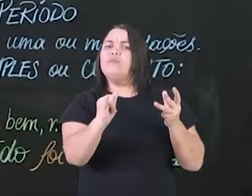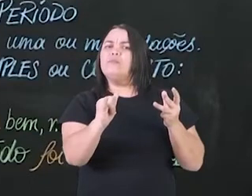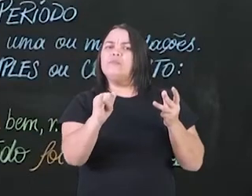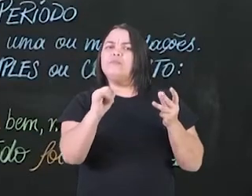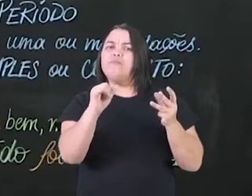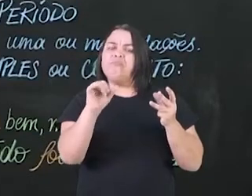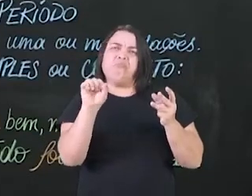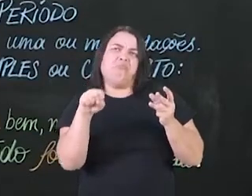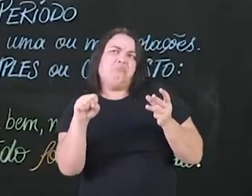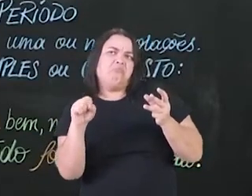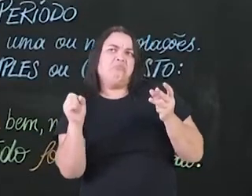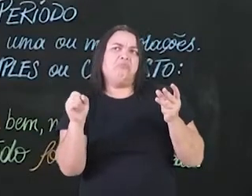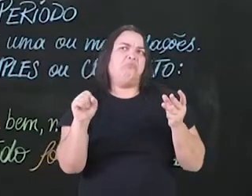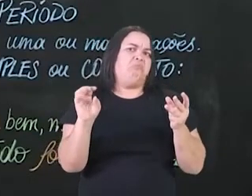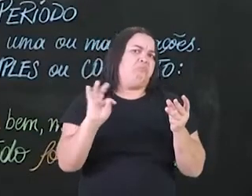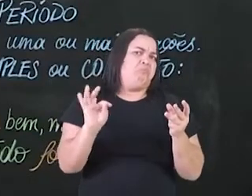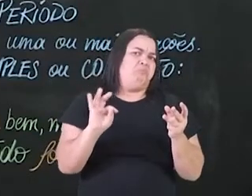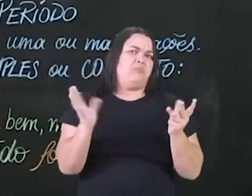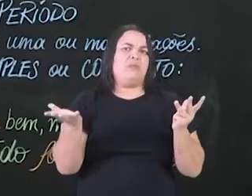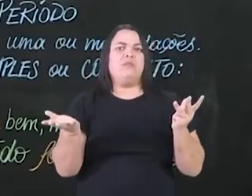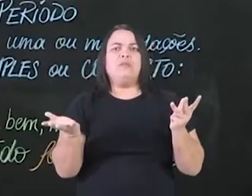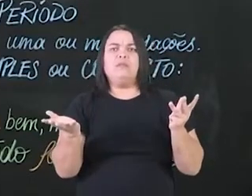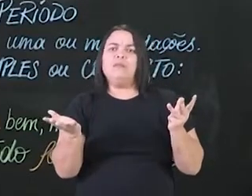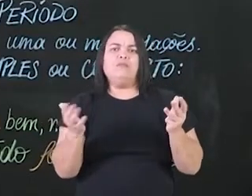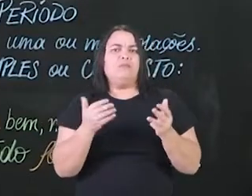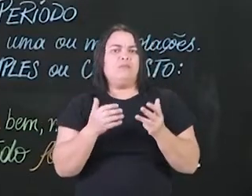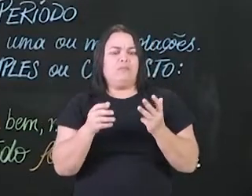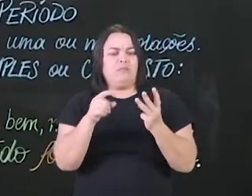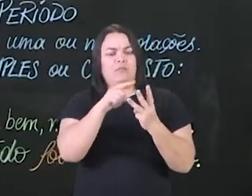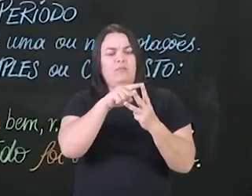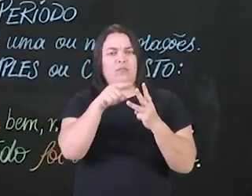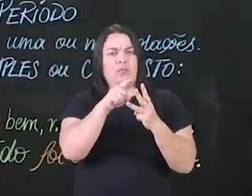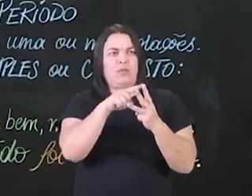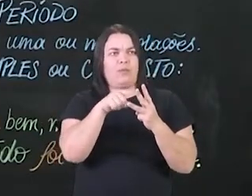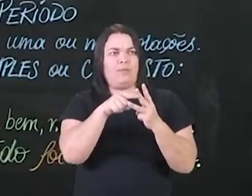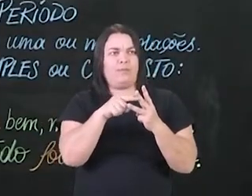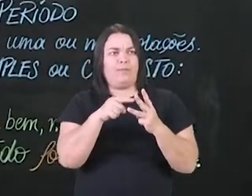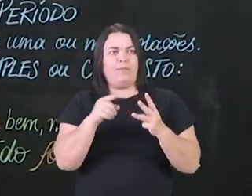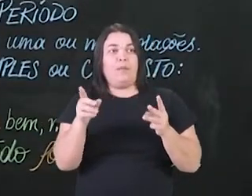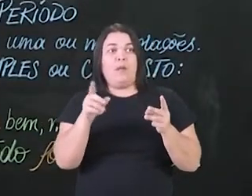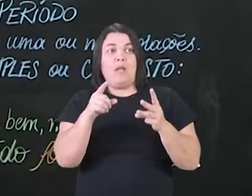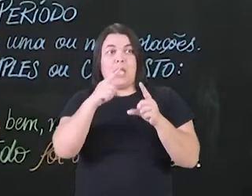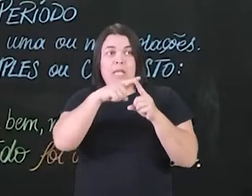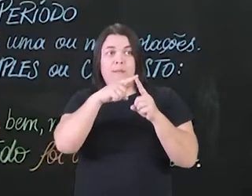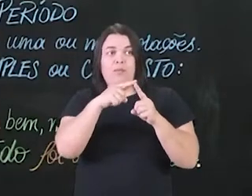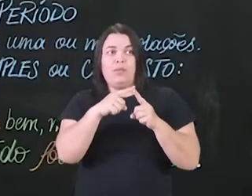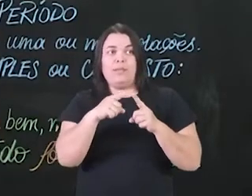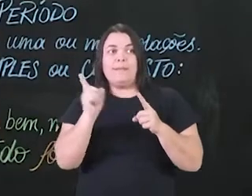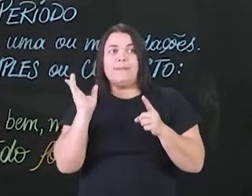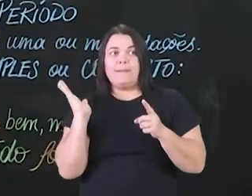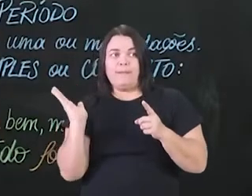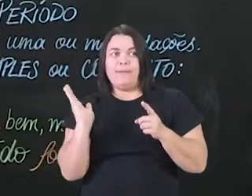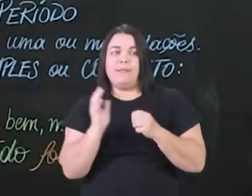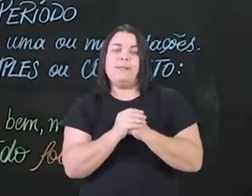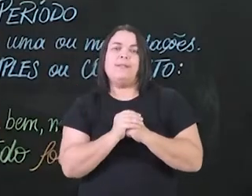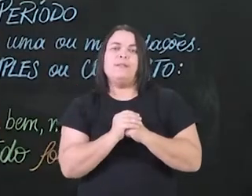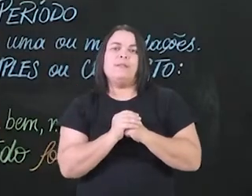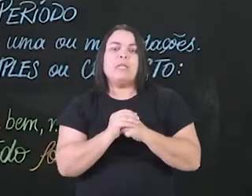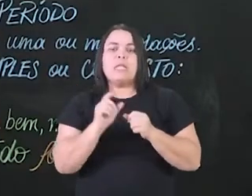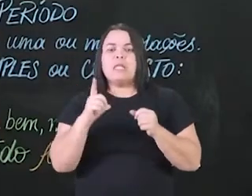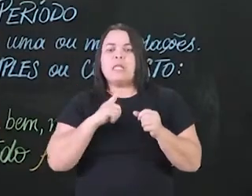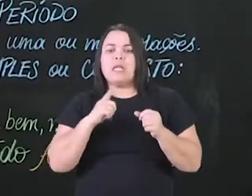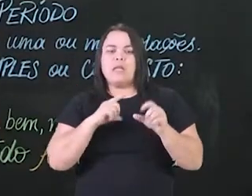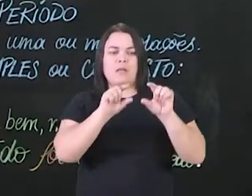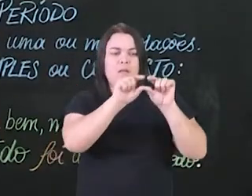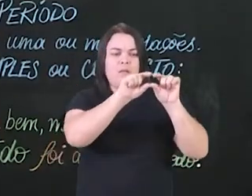seja positivo, seja negativo, que a gente classifica como afirmativa e negativa. Nesse caso, essas frases são marcadas por um